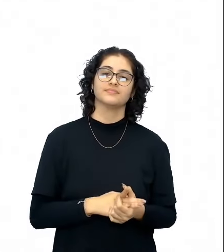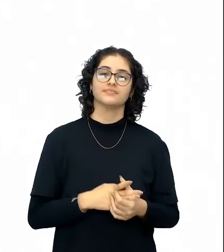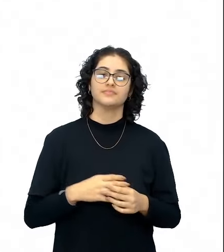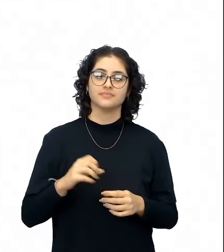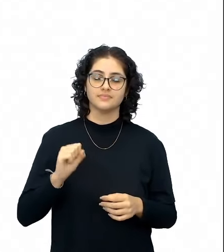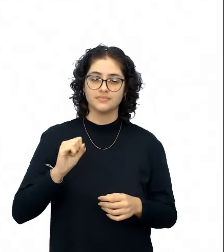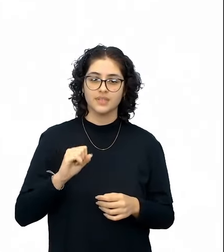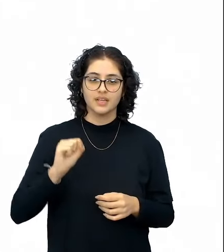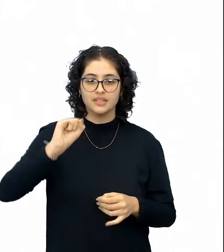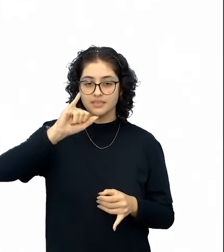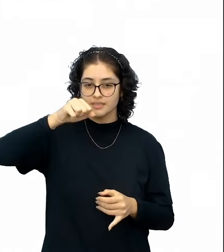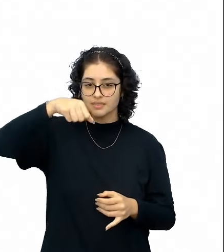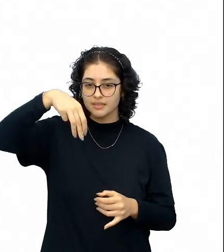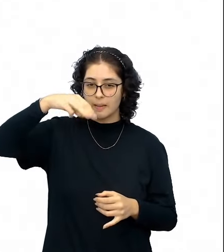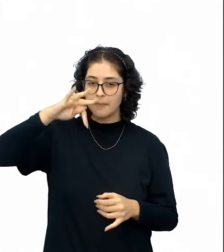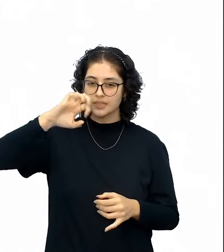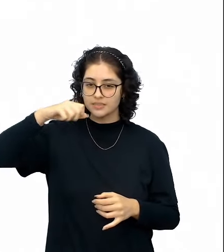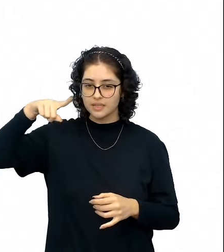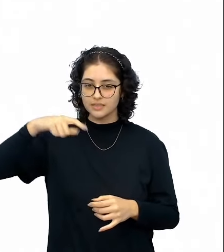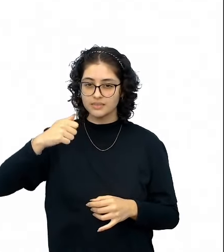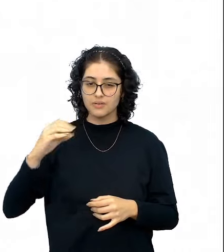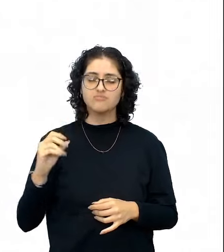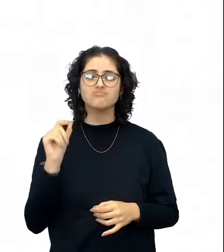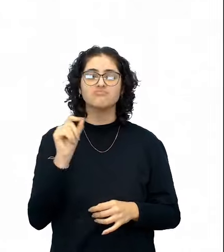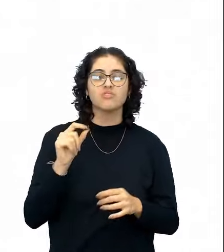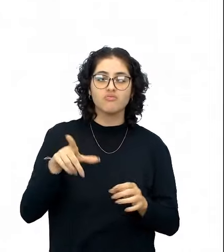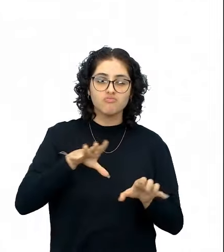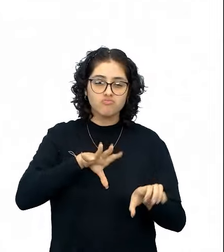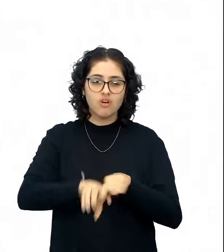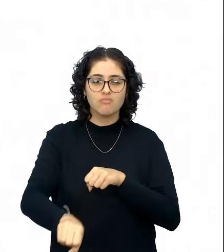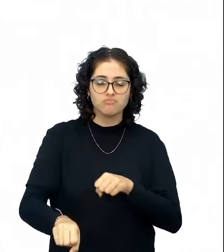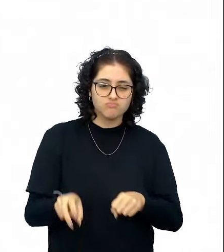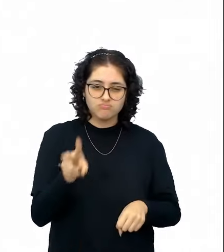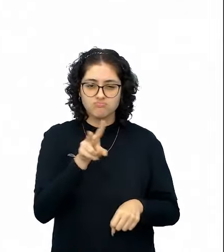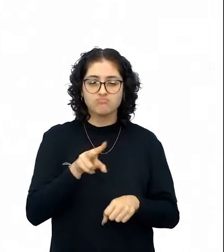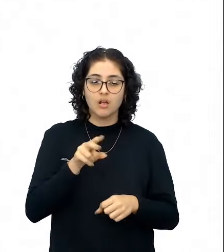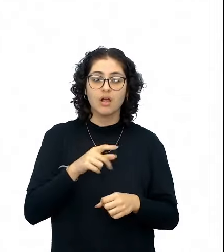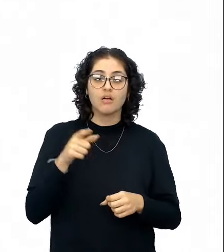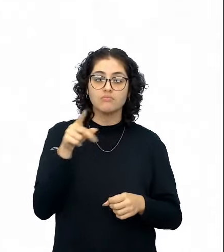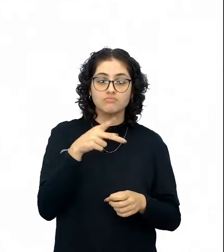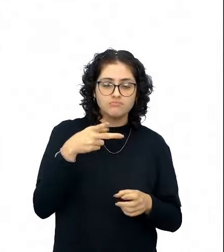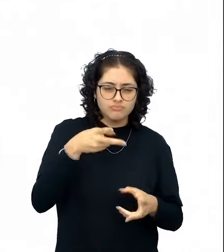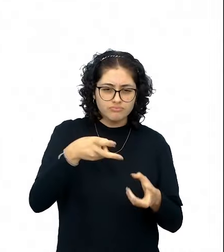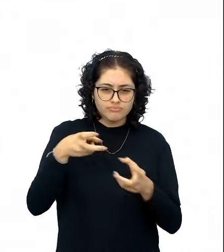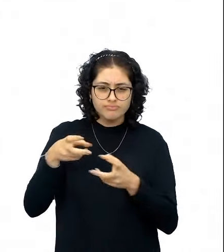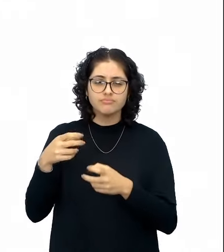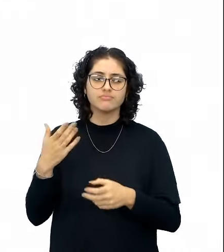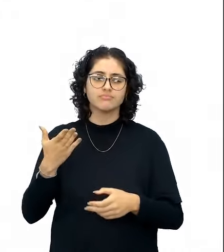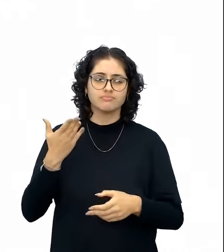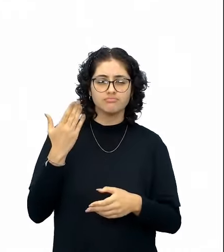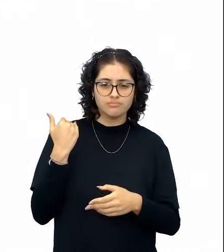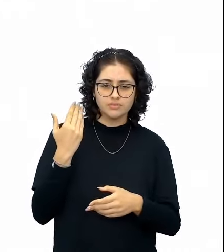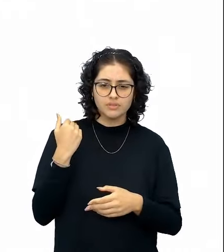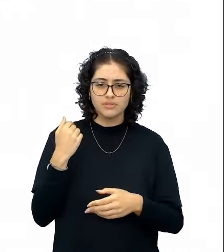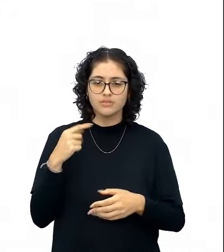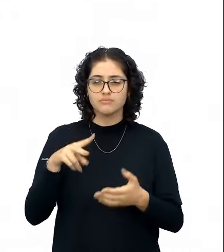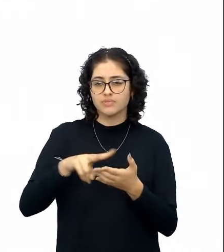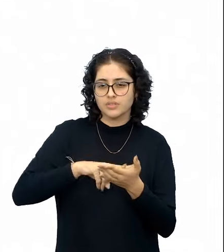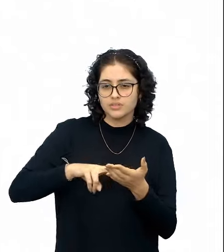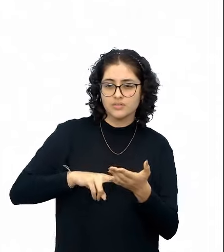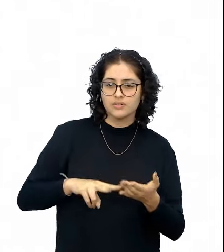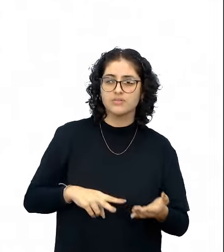Sistematização. O que nós vimos hoje nessa formação? Primeiramente, nós revisitamos reflexões acerca da compreensão leitora,